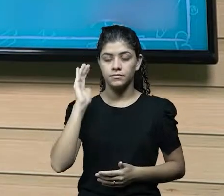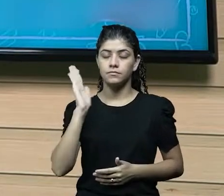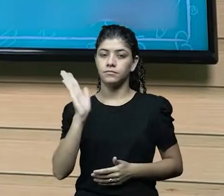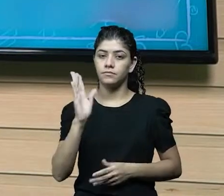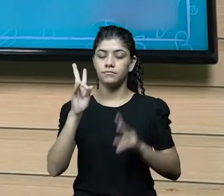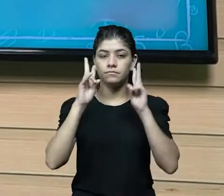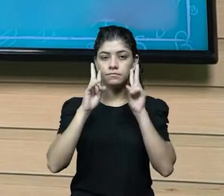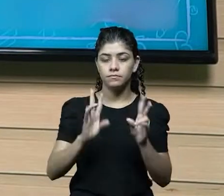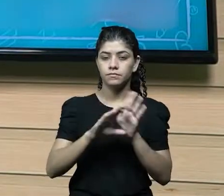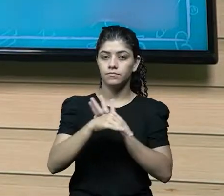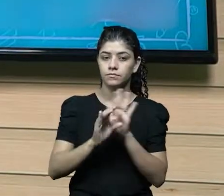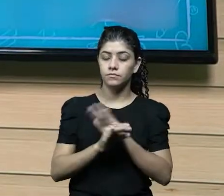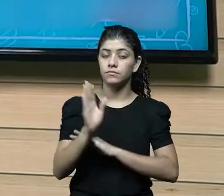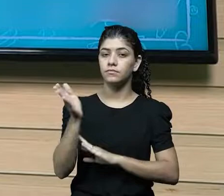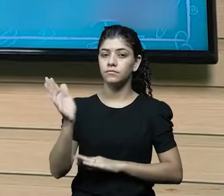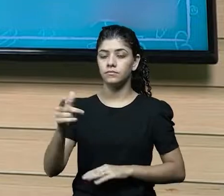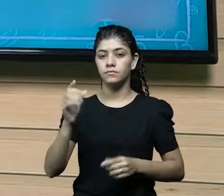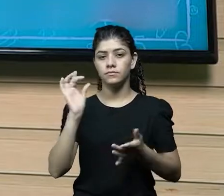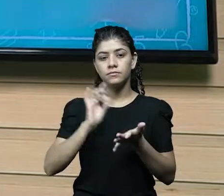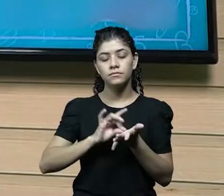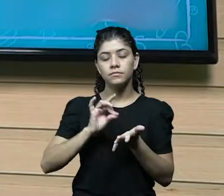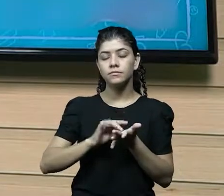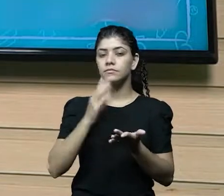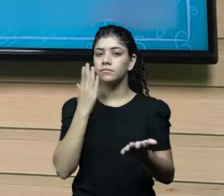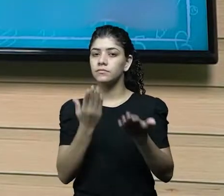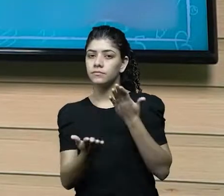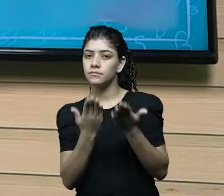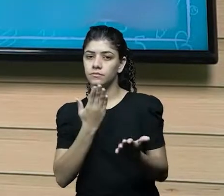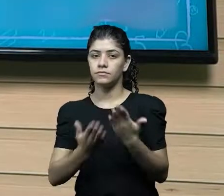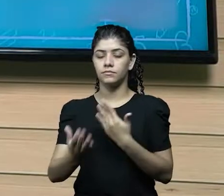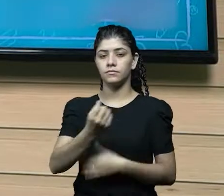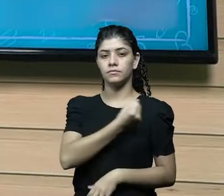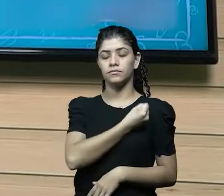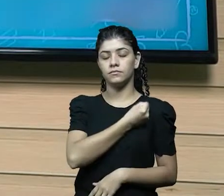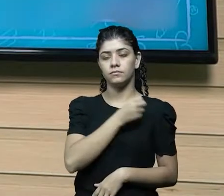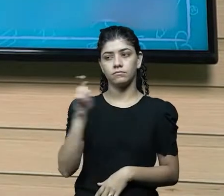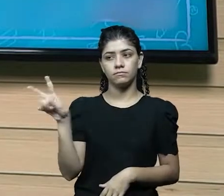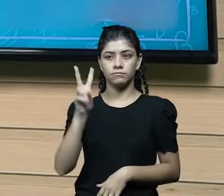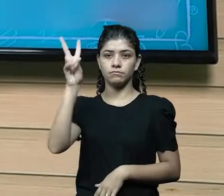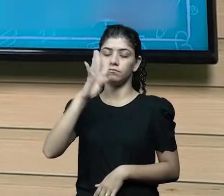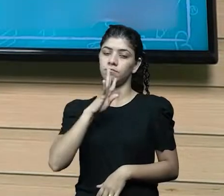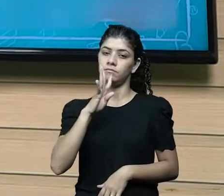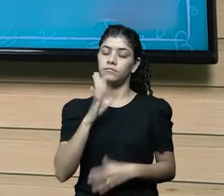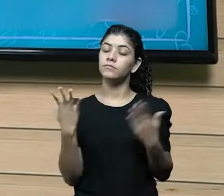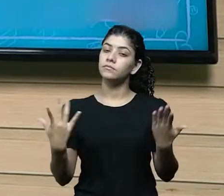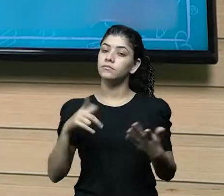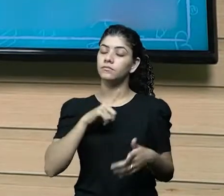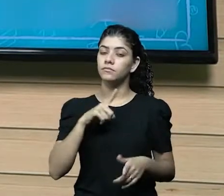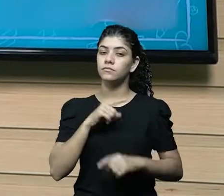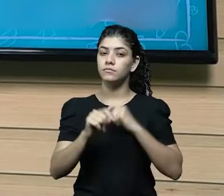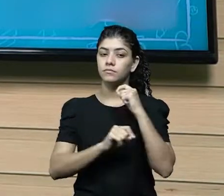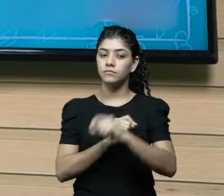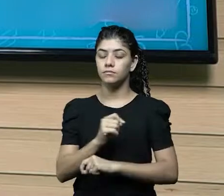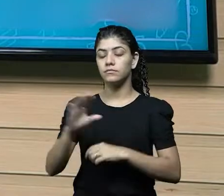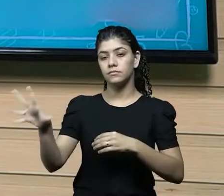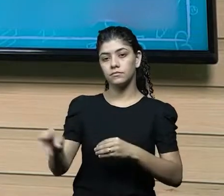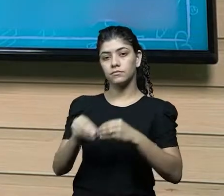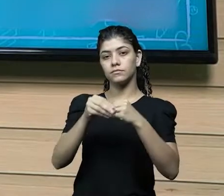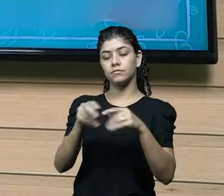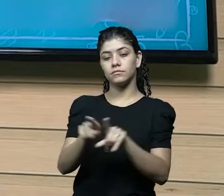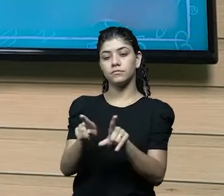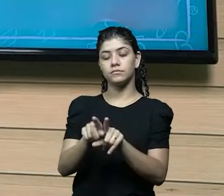conceito, que ele realmente é comparado com o valor já conhecido, mas aí nós temos um complemento, ou